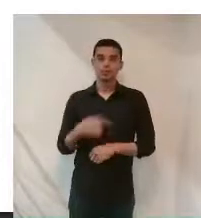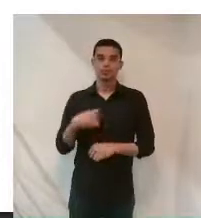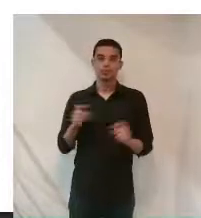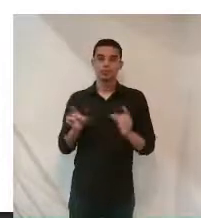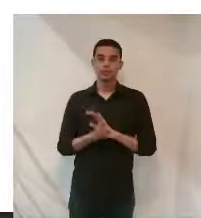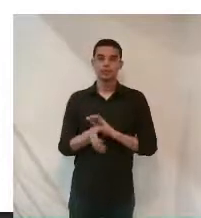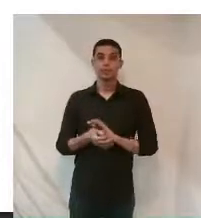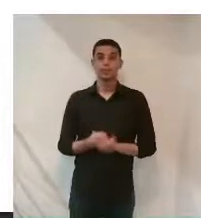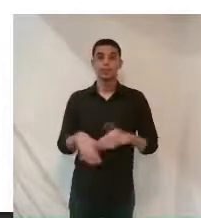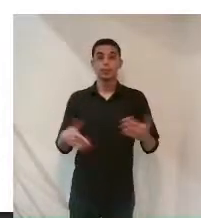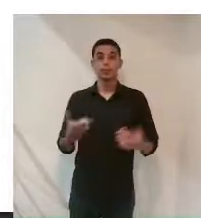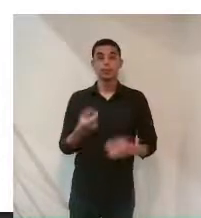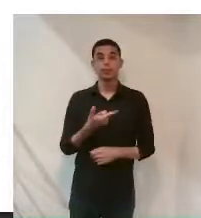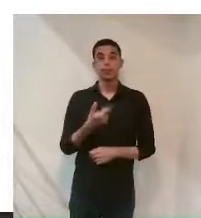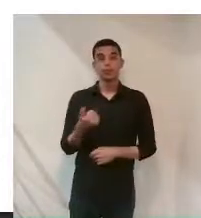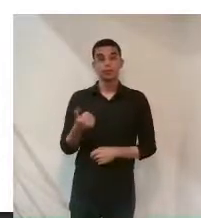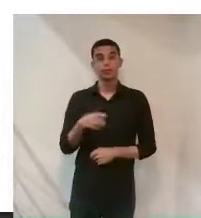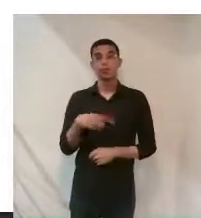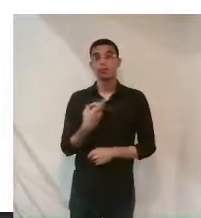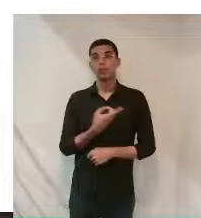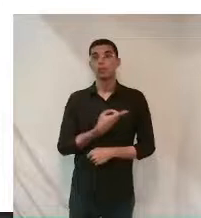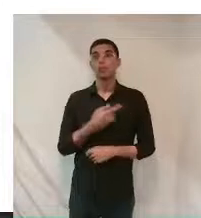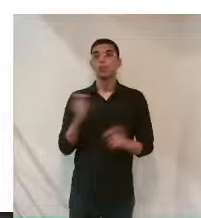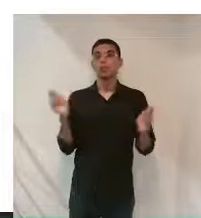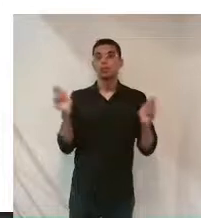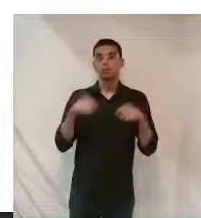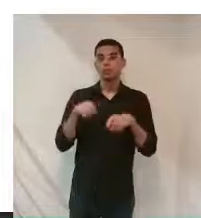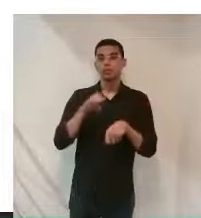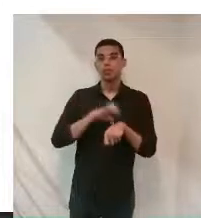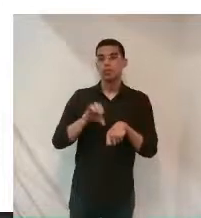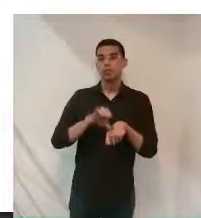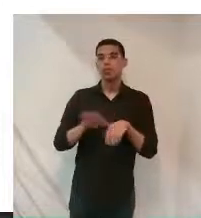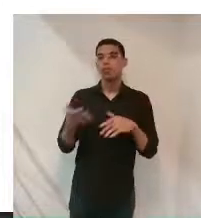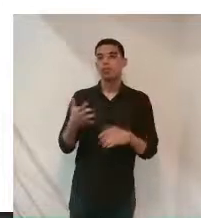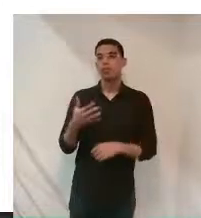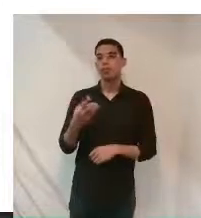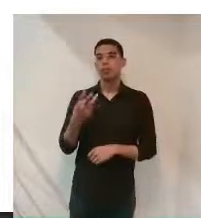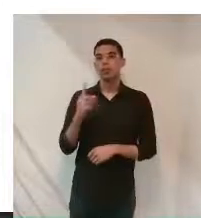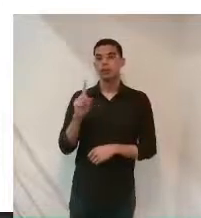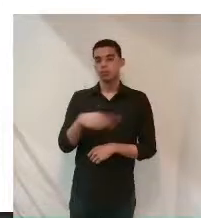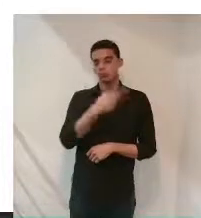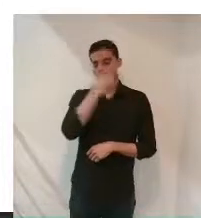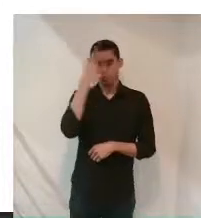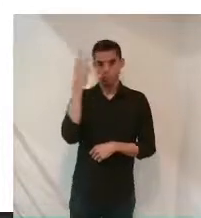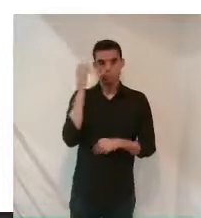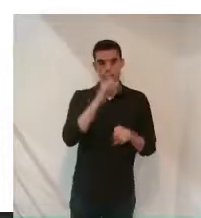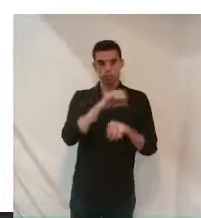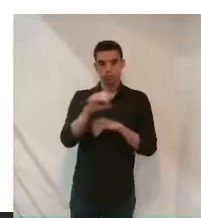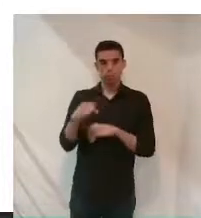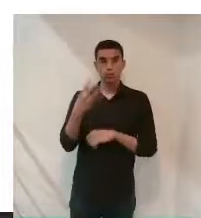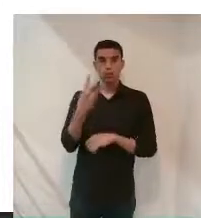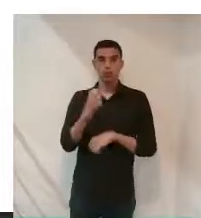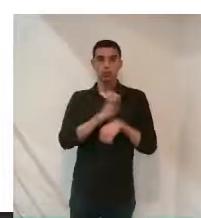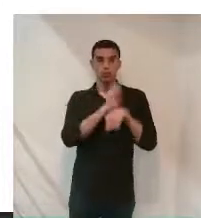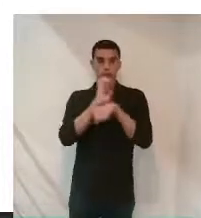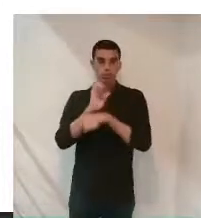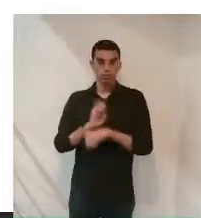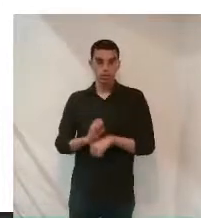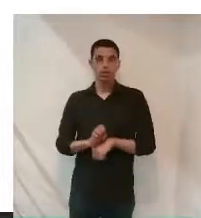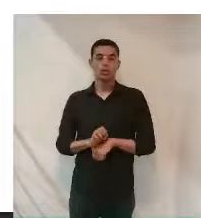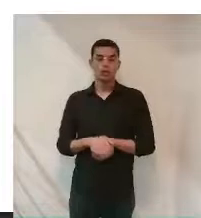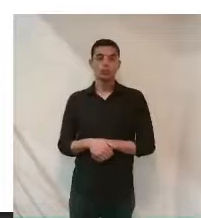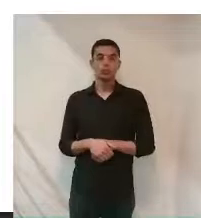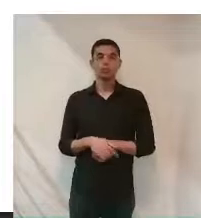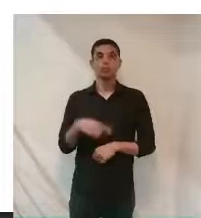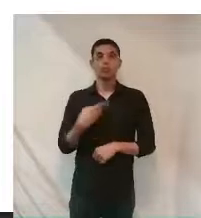Então, em 2021, a gente capacitou mais de 3 mil educadores em 4 estados e 12 municípios. A capacitação, a gente